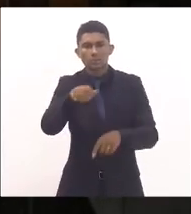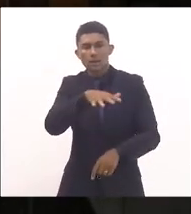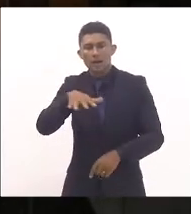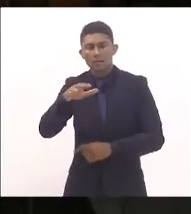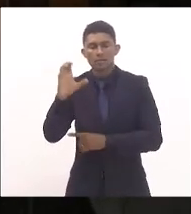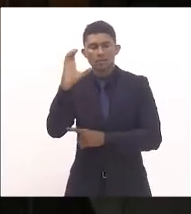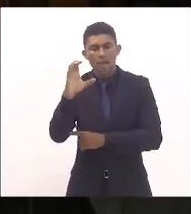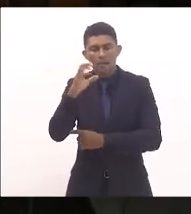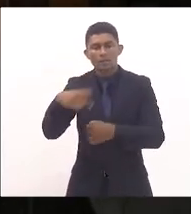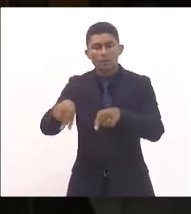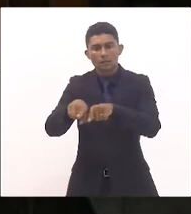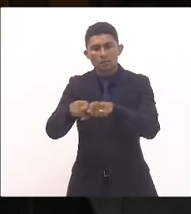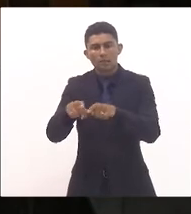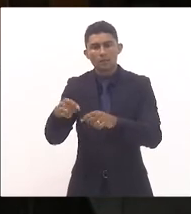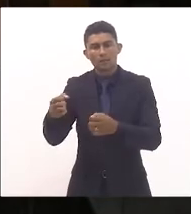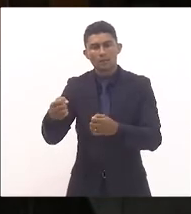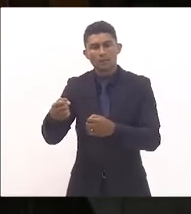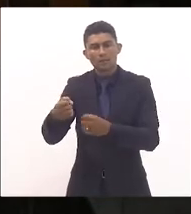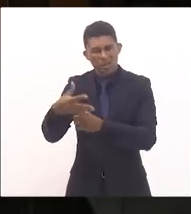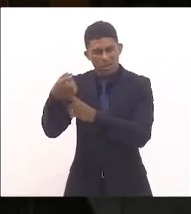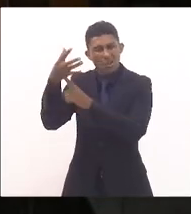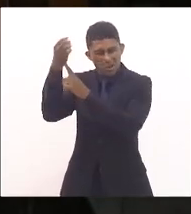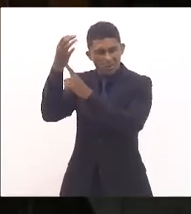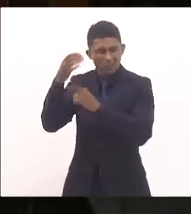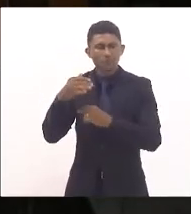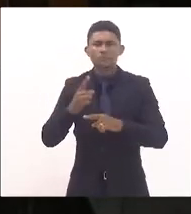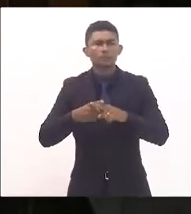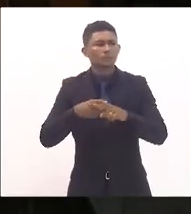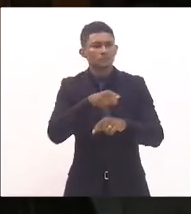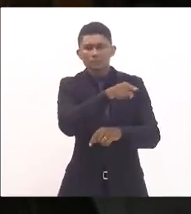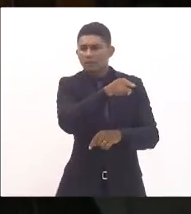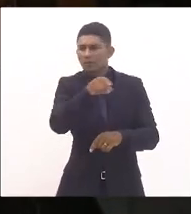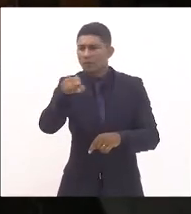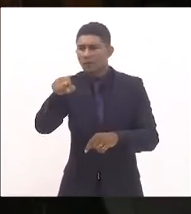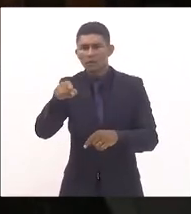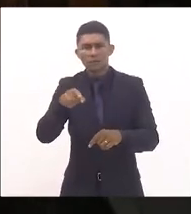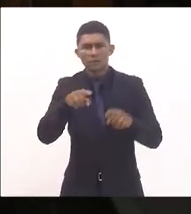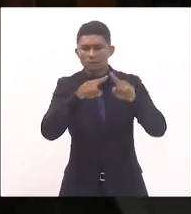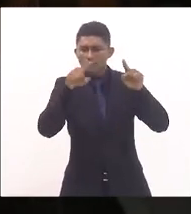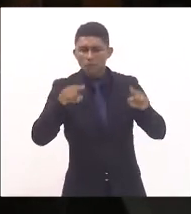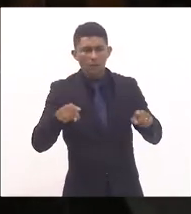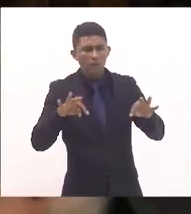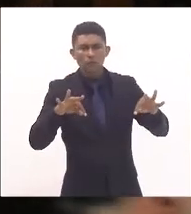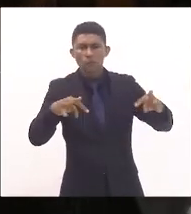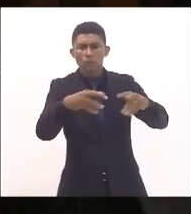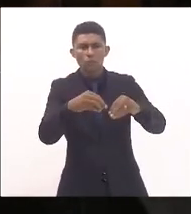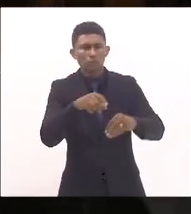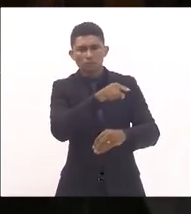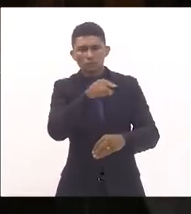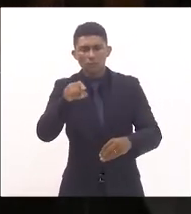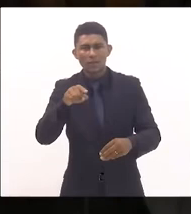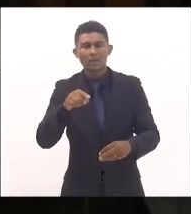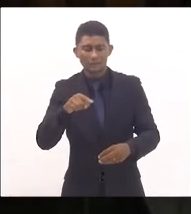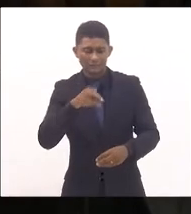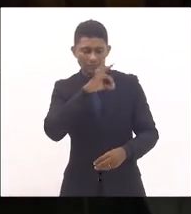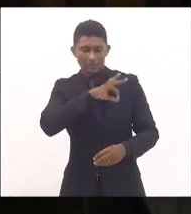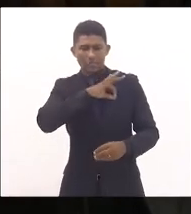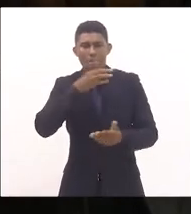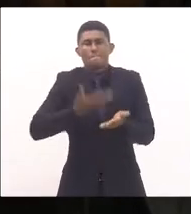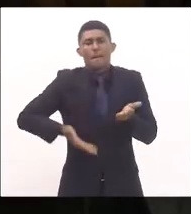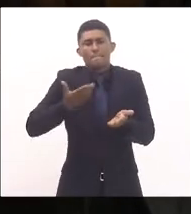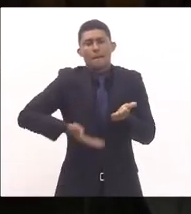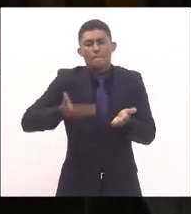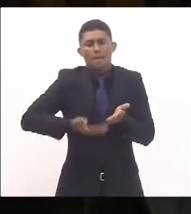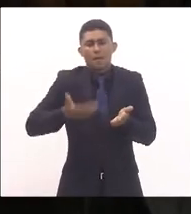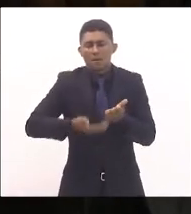Val, porque esses servidores, todos eles ficaram 7 anos praticamente sem nenhuma recomposição de perdas. Acumularam